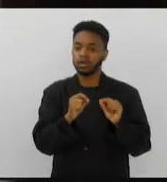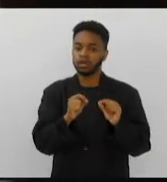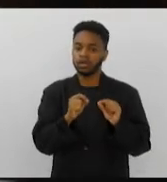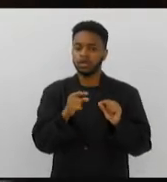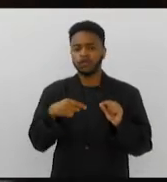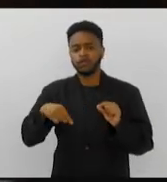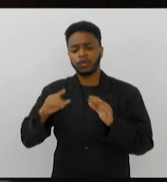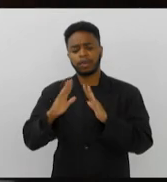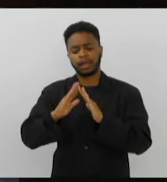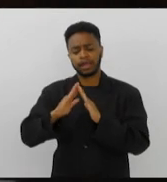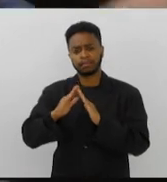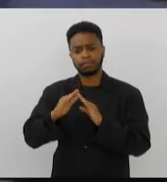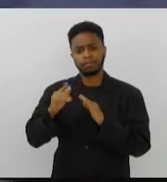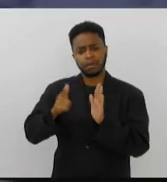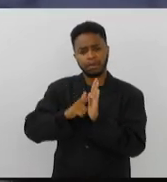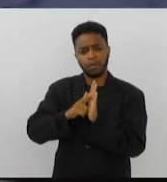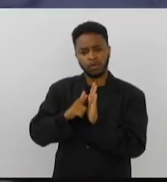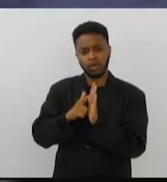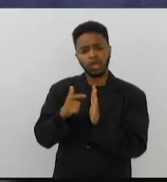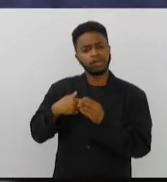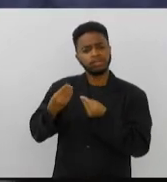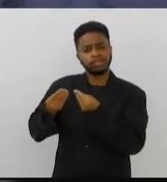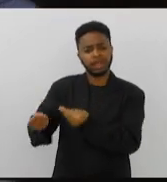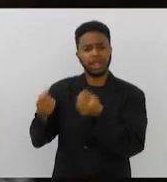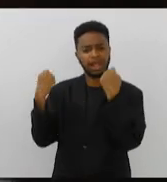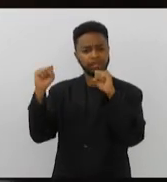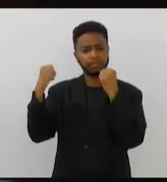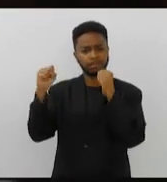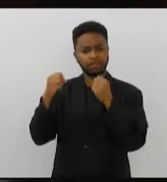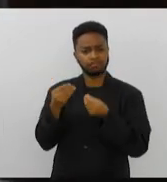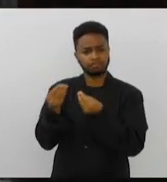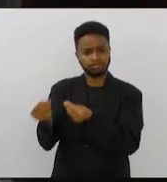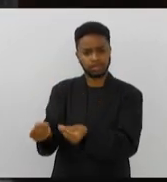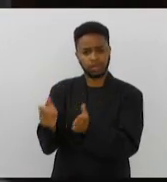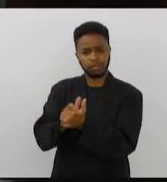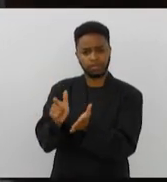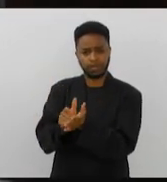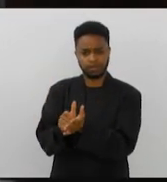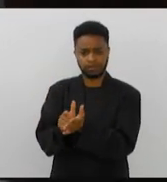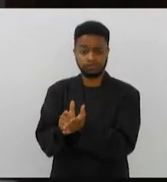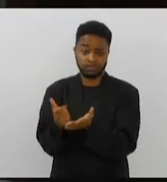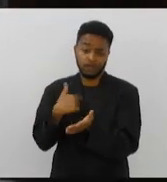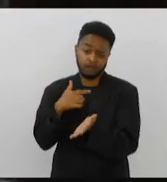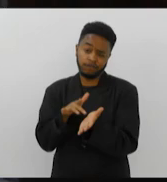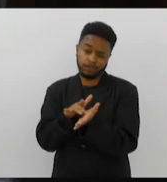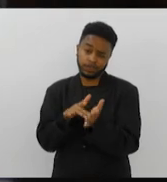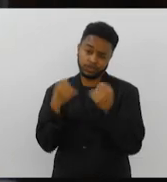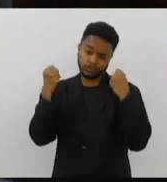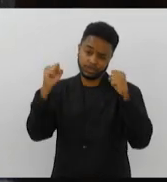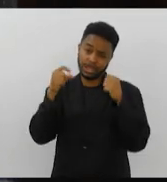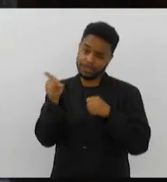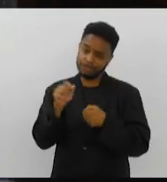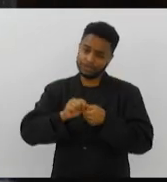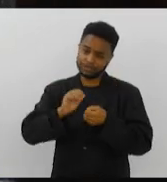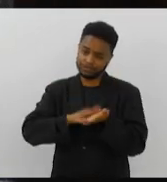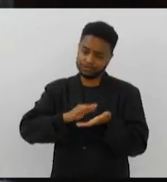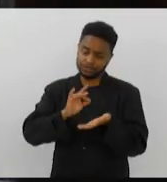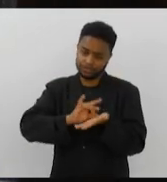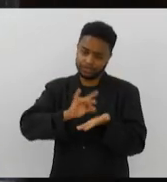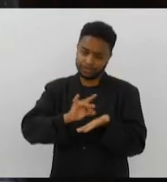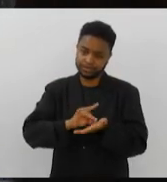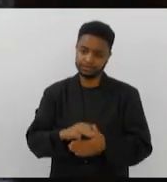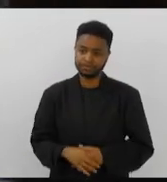casa aquele pedacinho de papel entreguei para ele na academia de ginástica lá que a gente eu finjo que faço e ele fazia de verdade